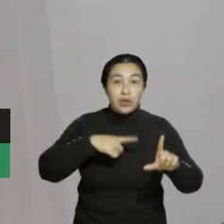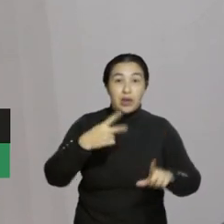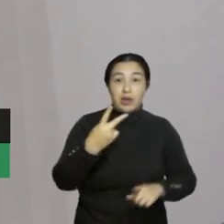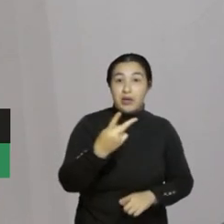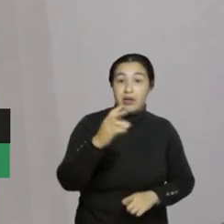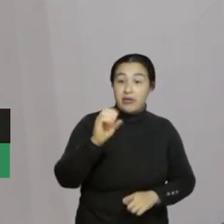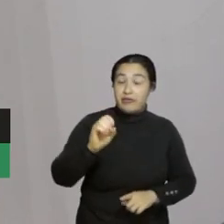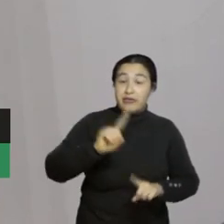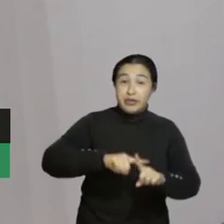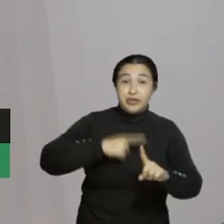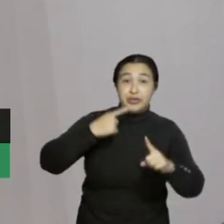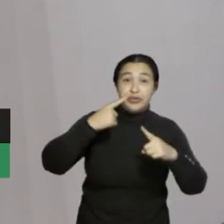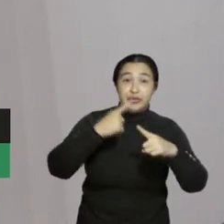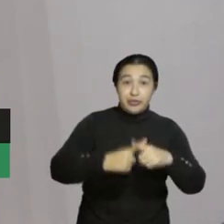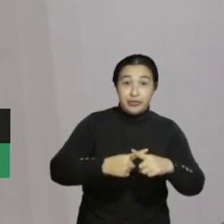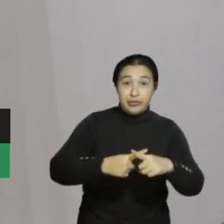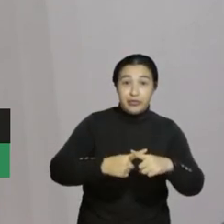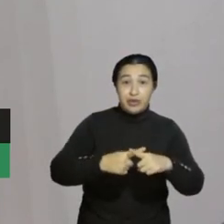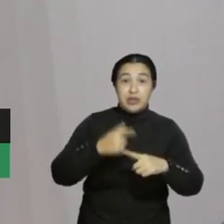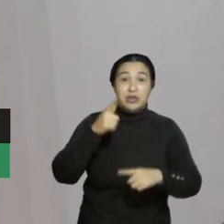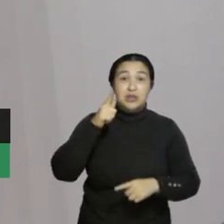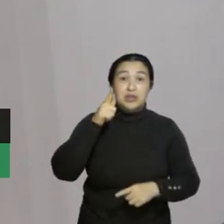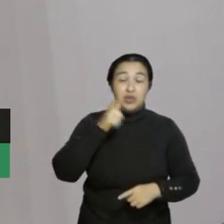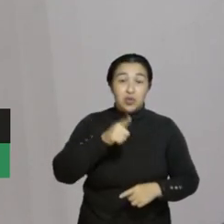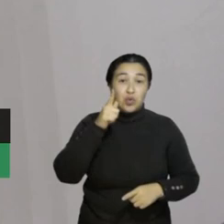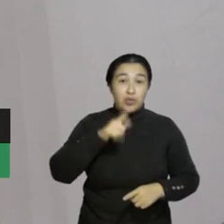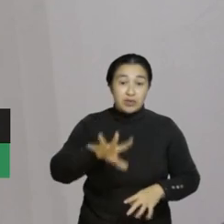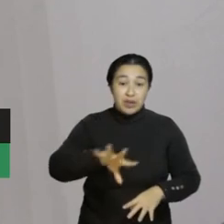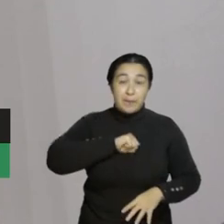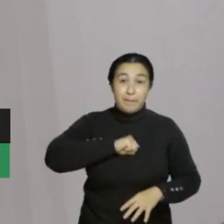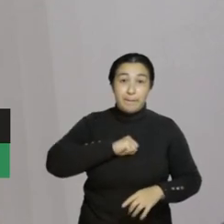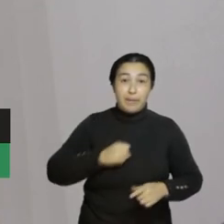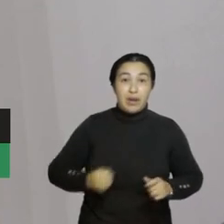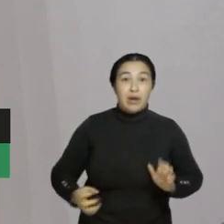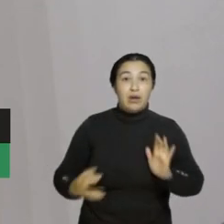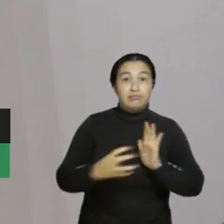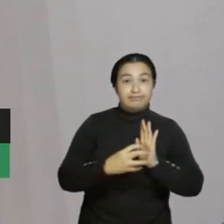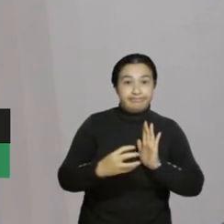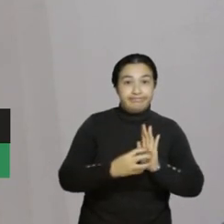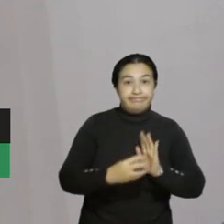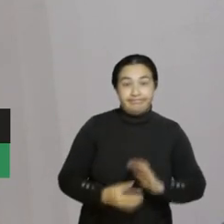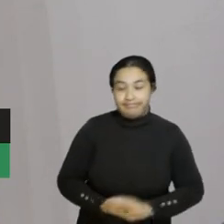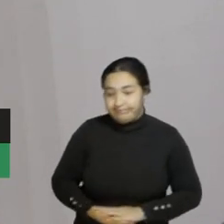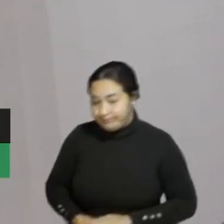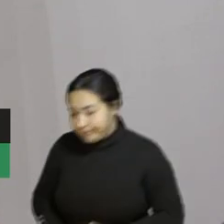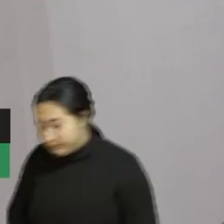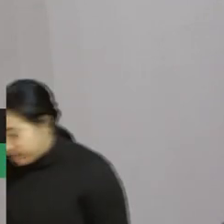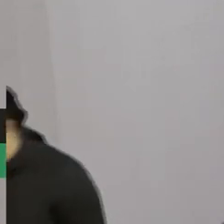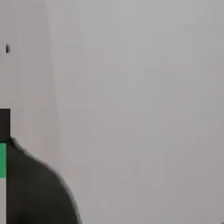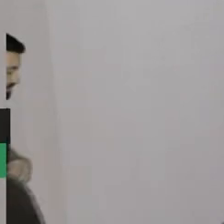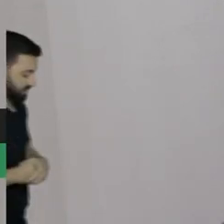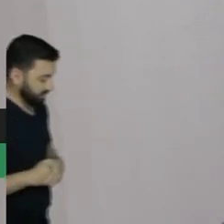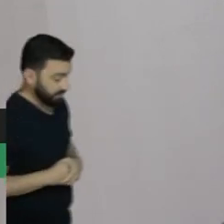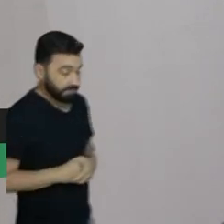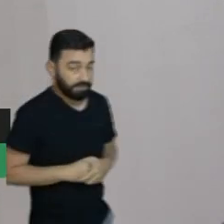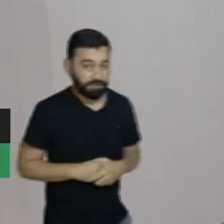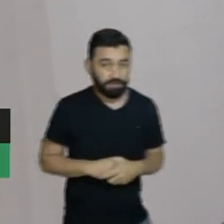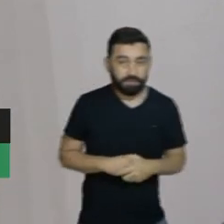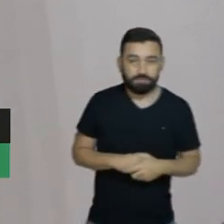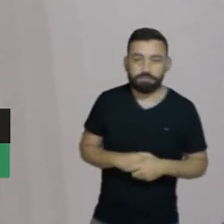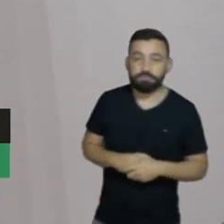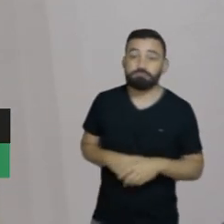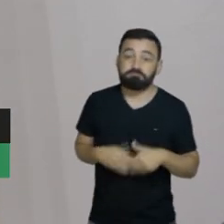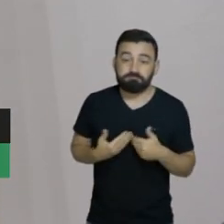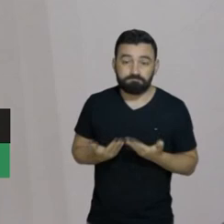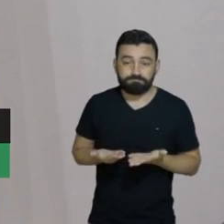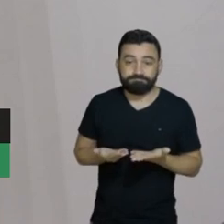mais chance de contrair AIDS. Então, para impedir essa, que se contraia e que se difunda essa doença, a